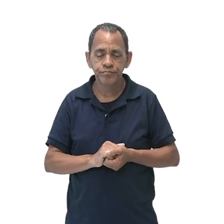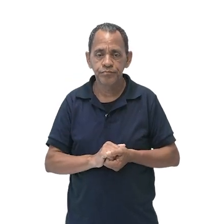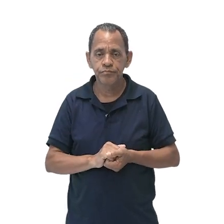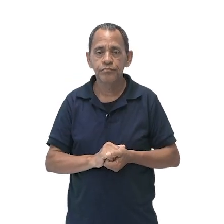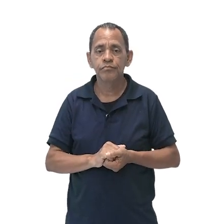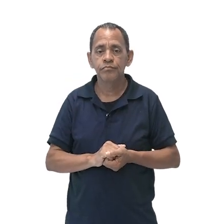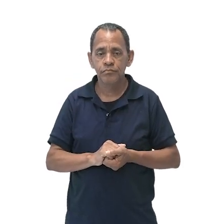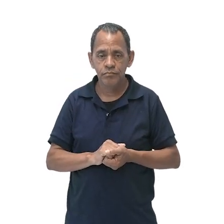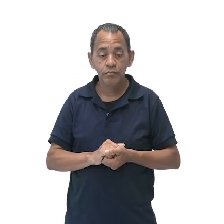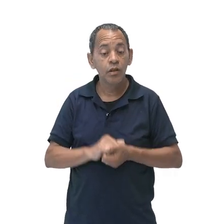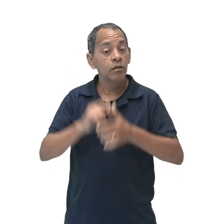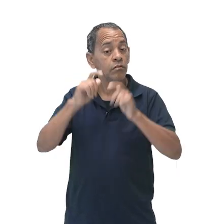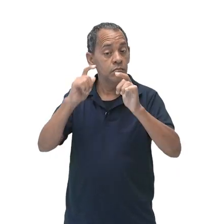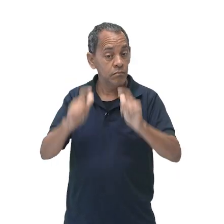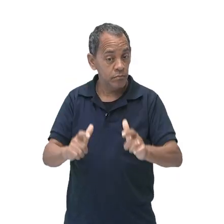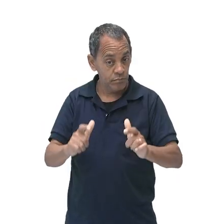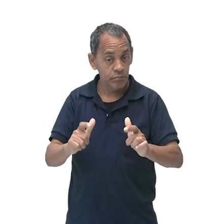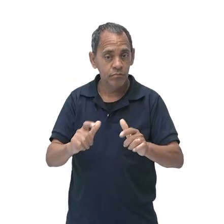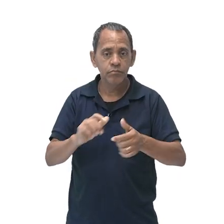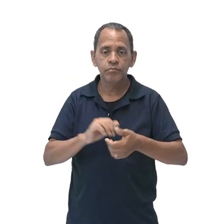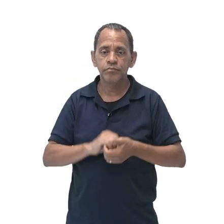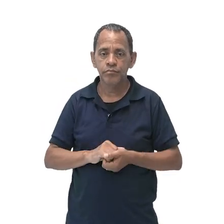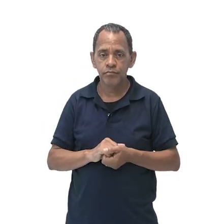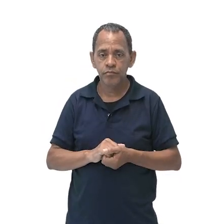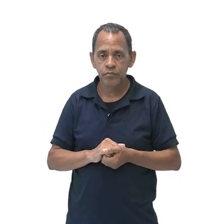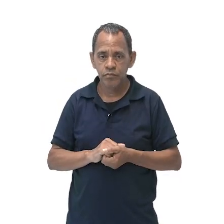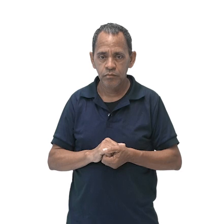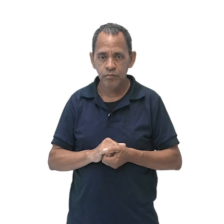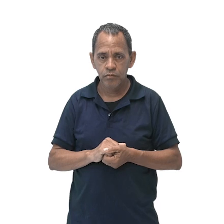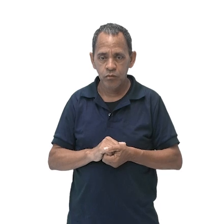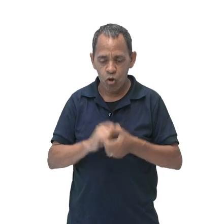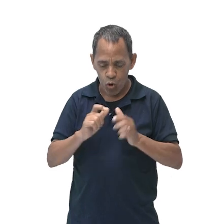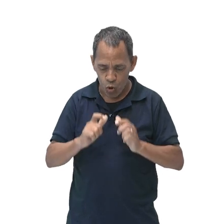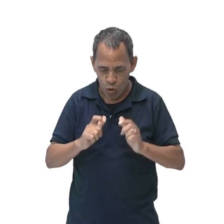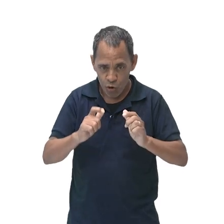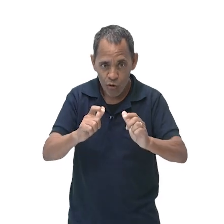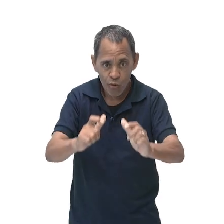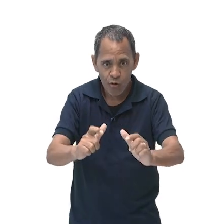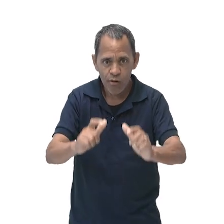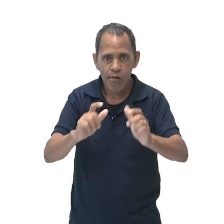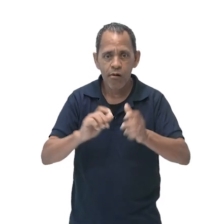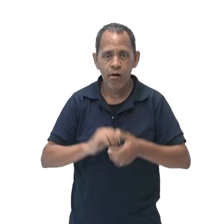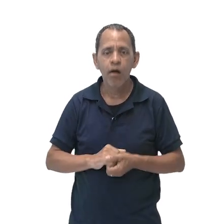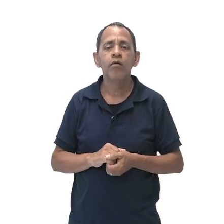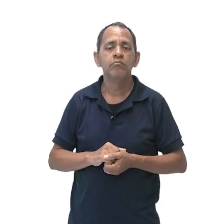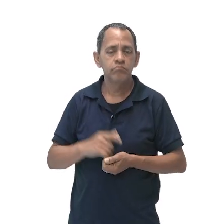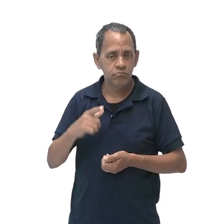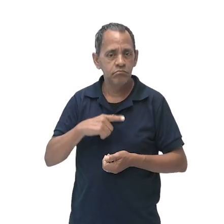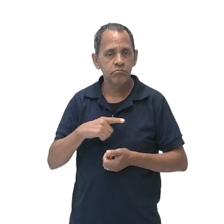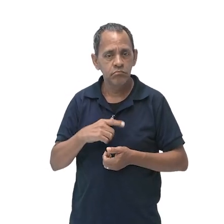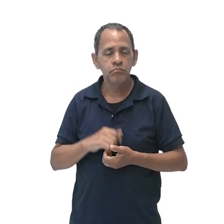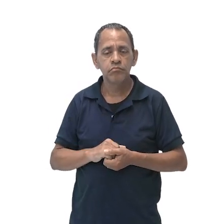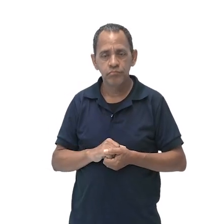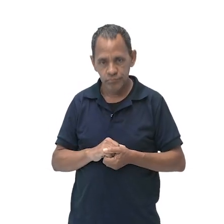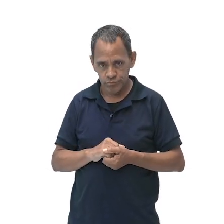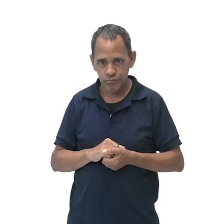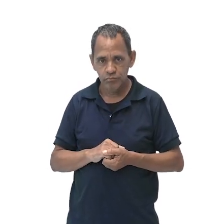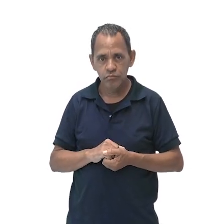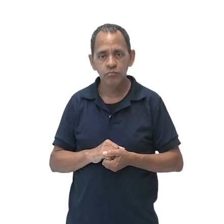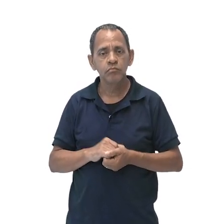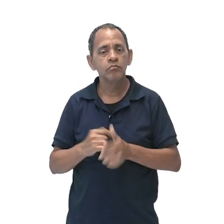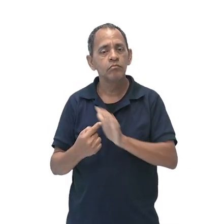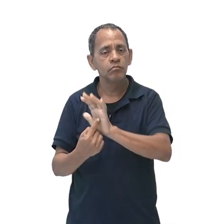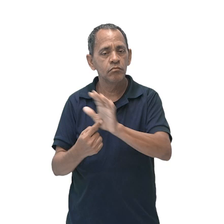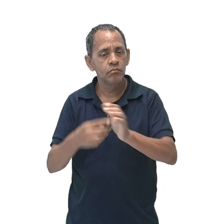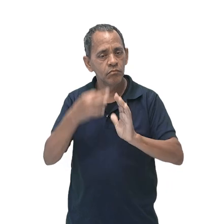de lugar. Então, para frente, uma locução adverbial exerce a função de advérbio e expressa no texto uma